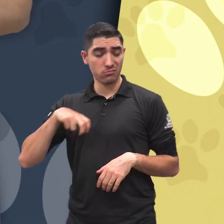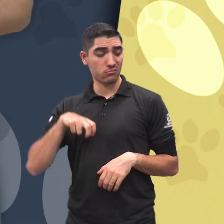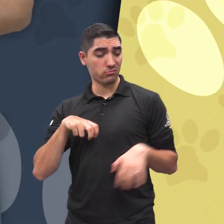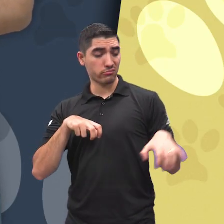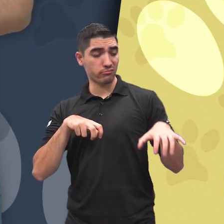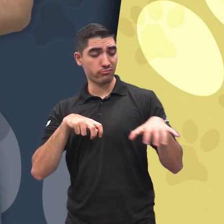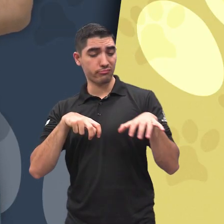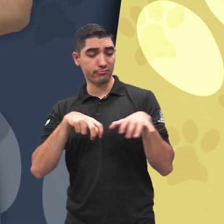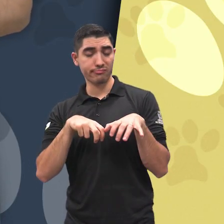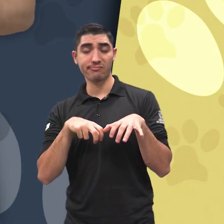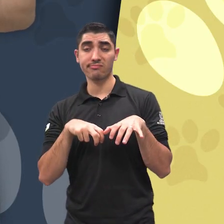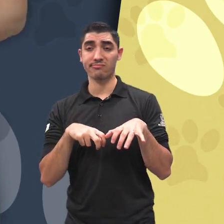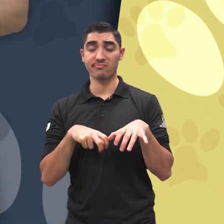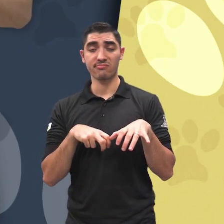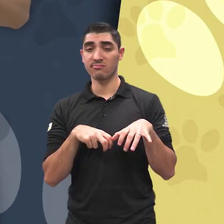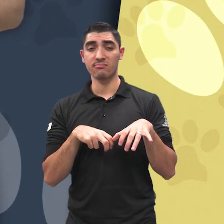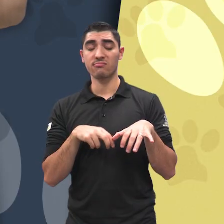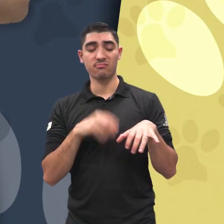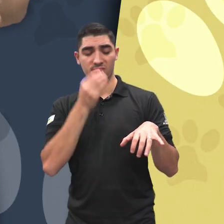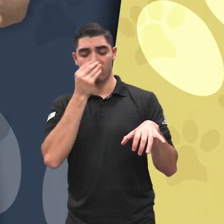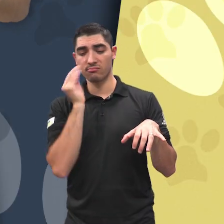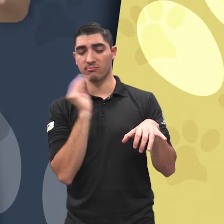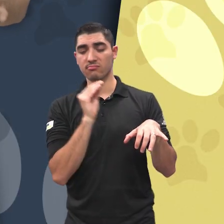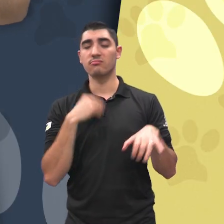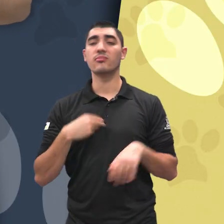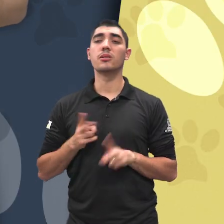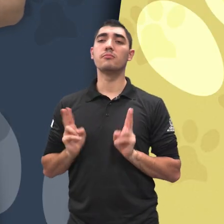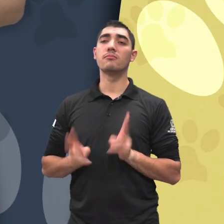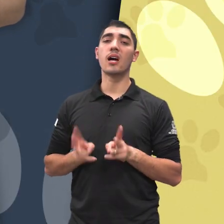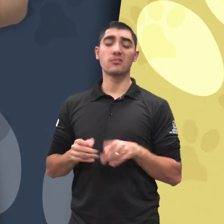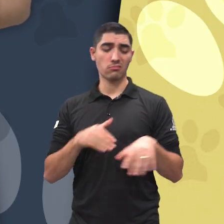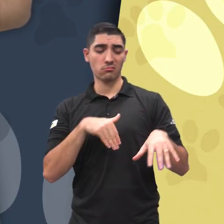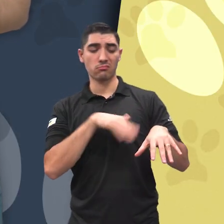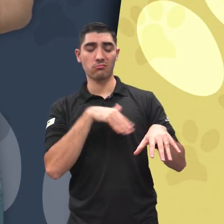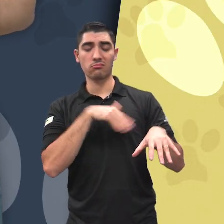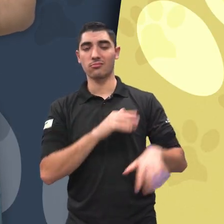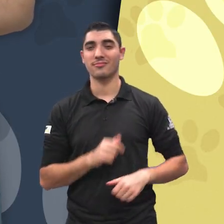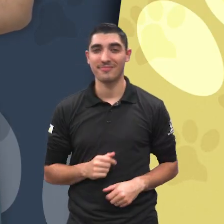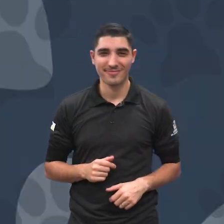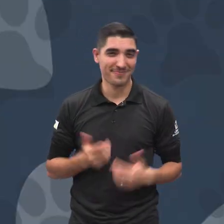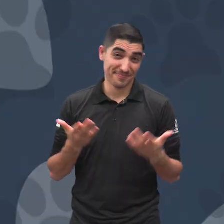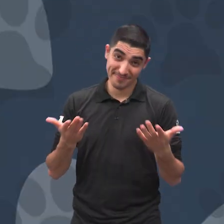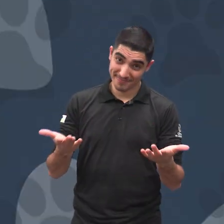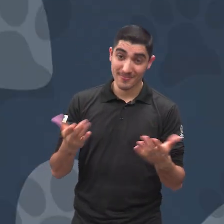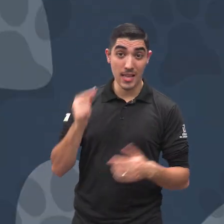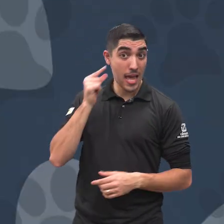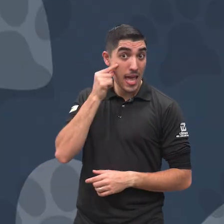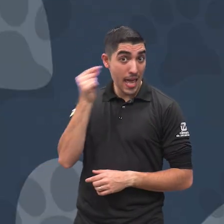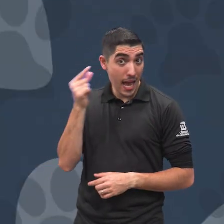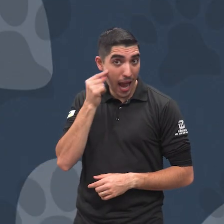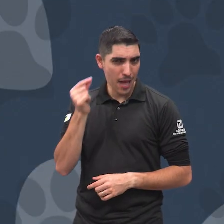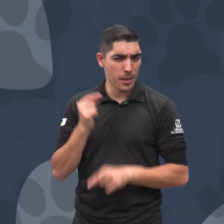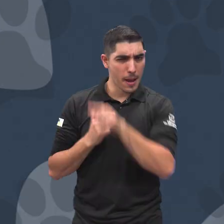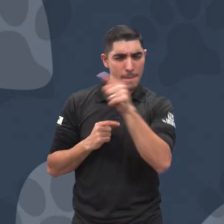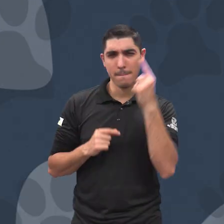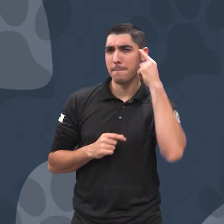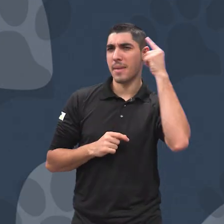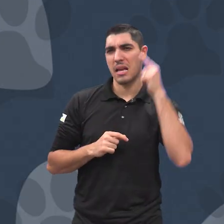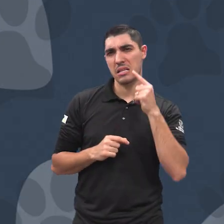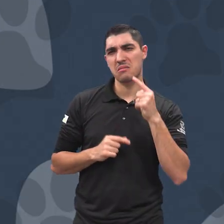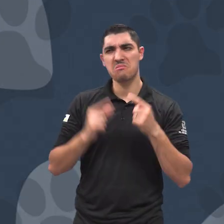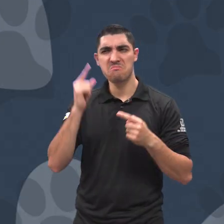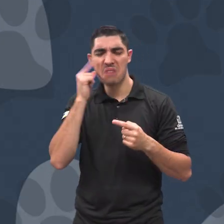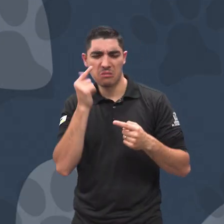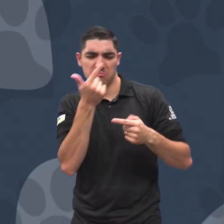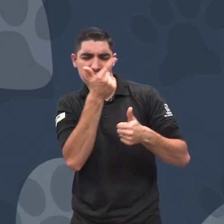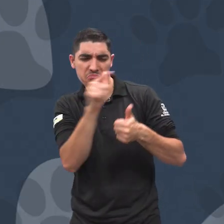geral ali na sala ou não. Ele não saiu do lugar, o aspirador que se vire. Quando se fala em gato, muita gente pode